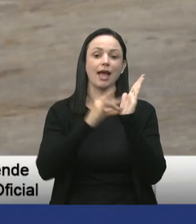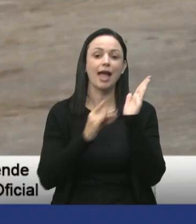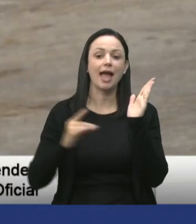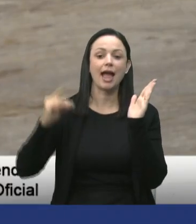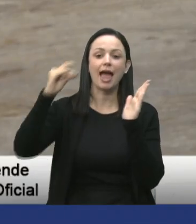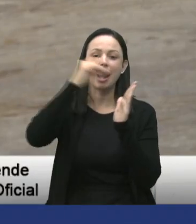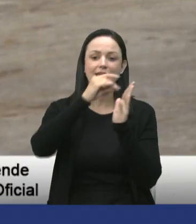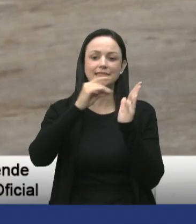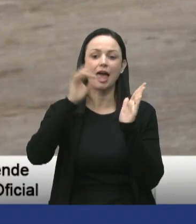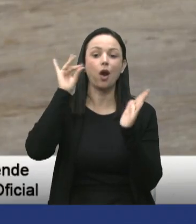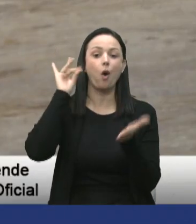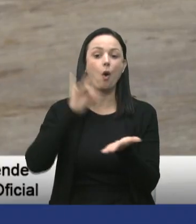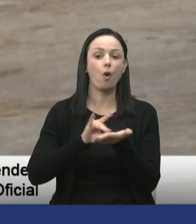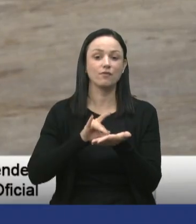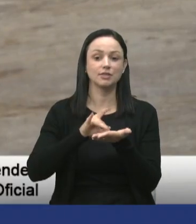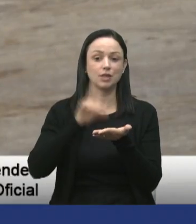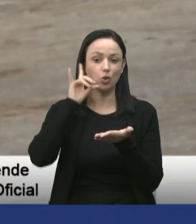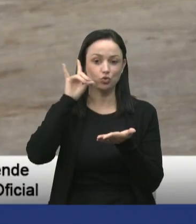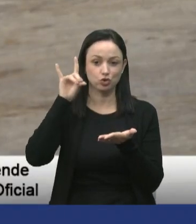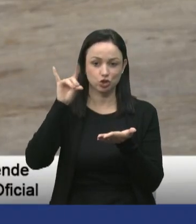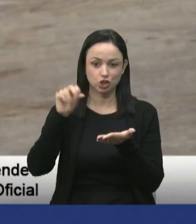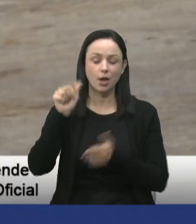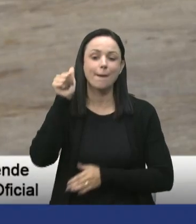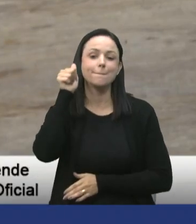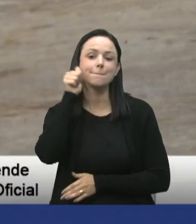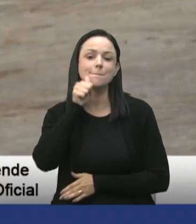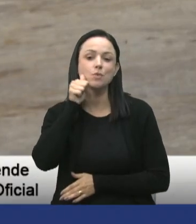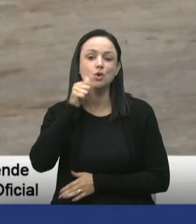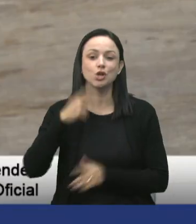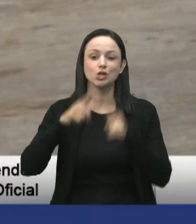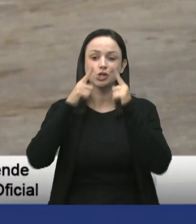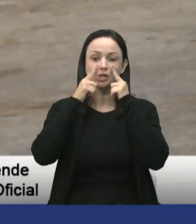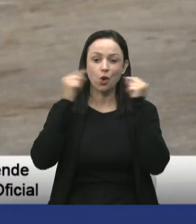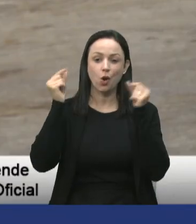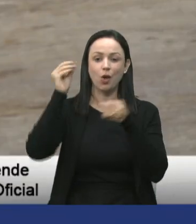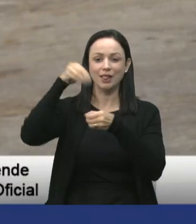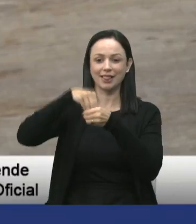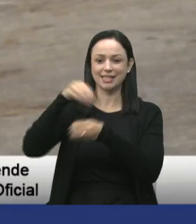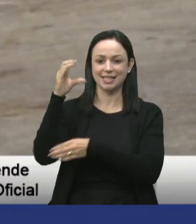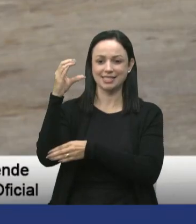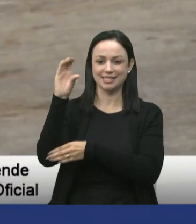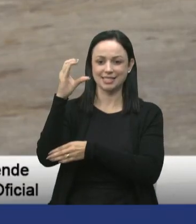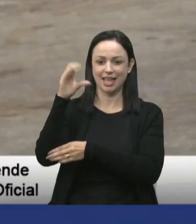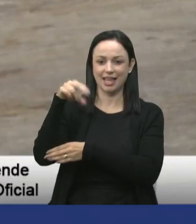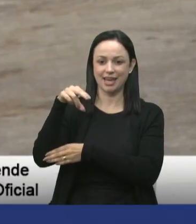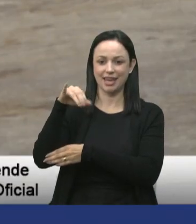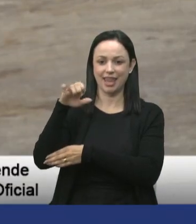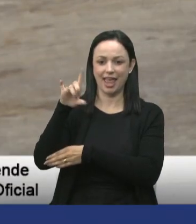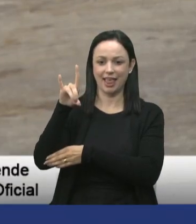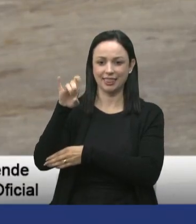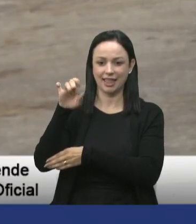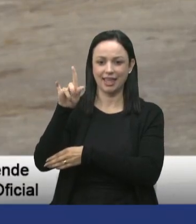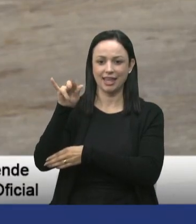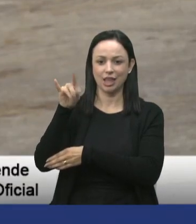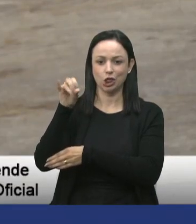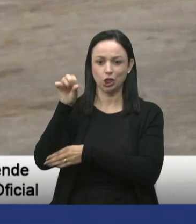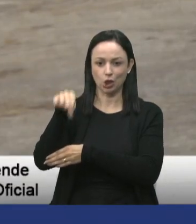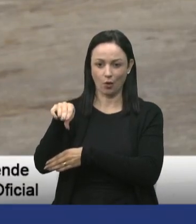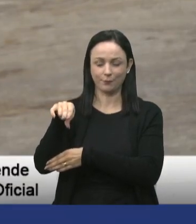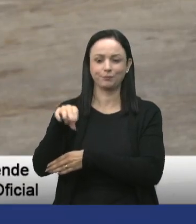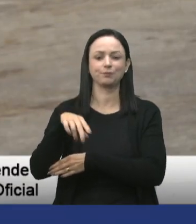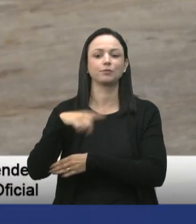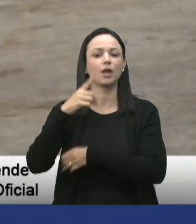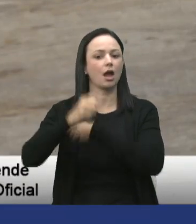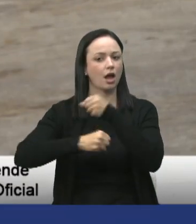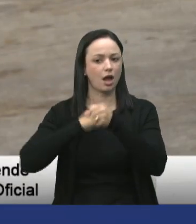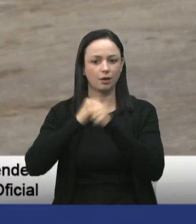calendário oficial do município o Dia da Mulher Jauense na Ciência, o Dia Niede Guidon, a ser celebrado